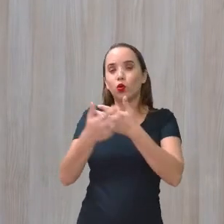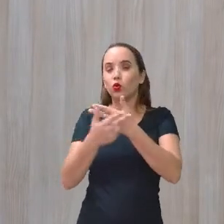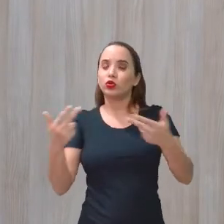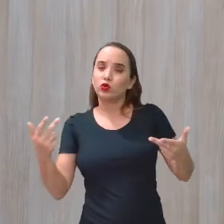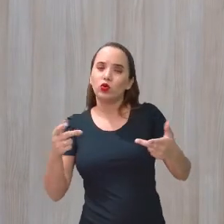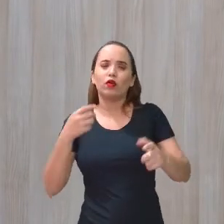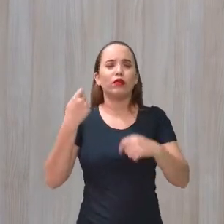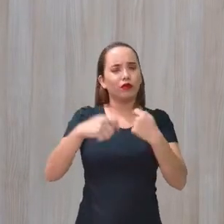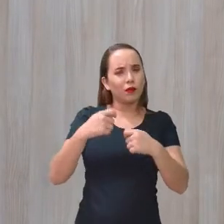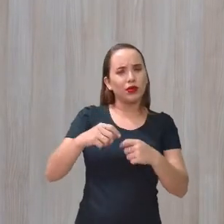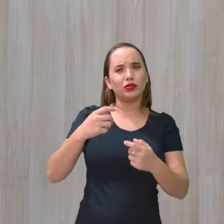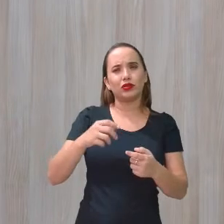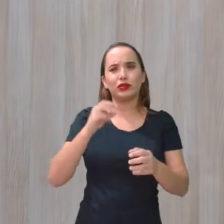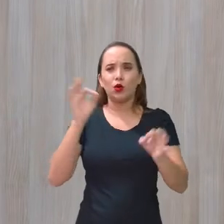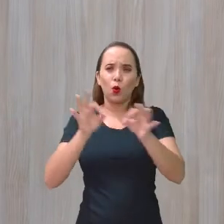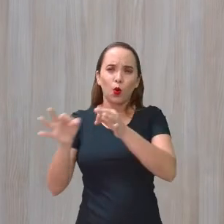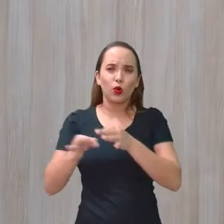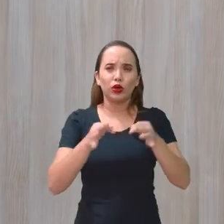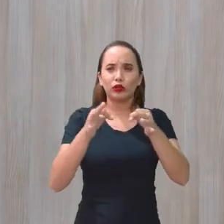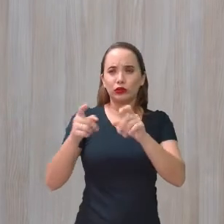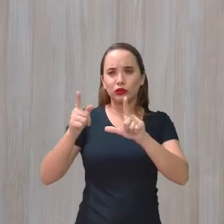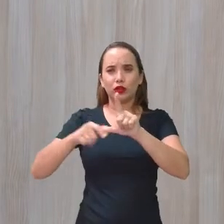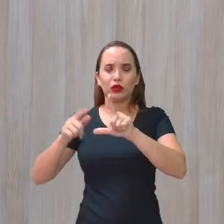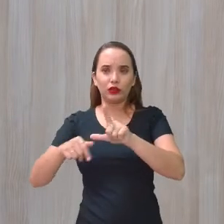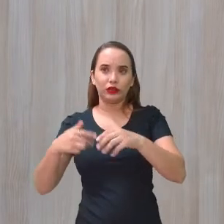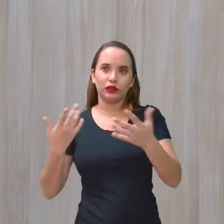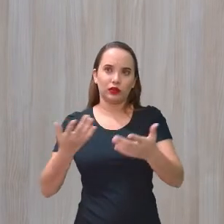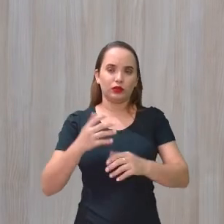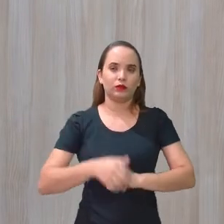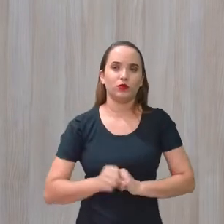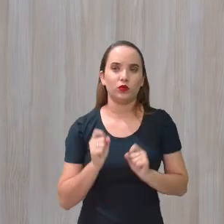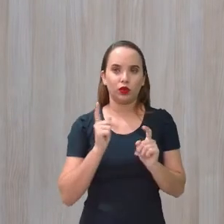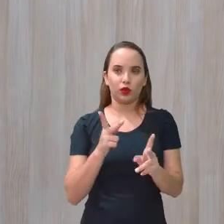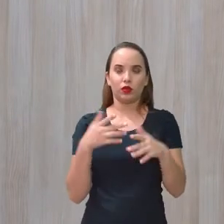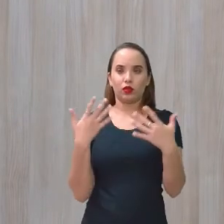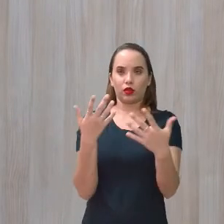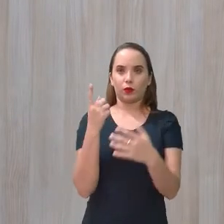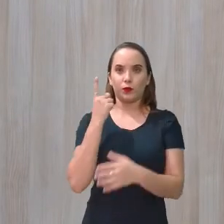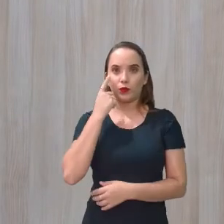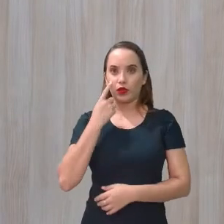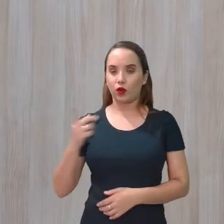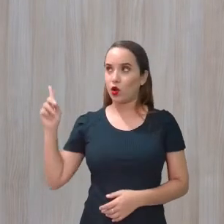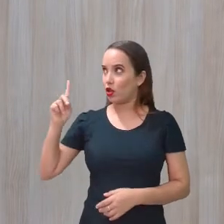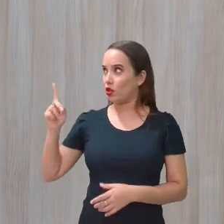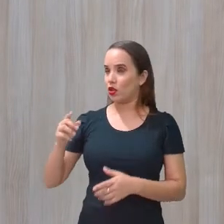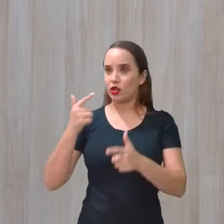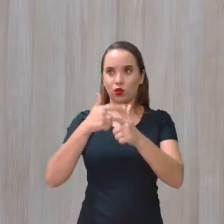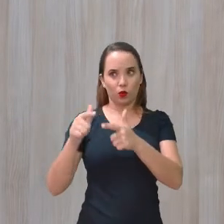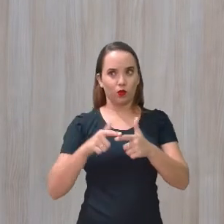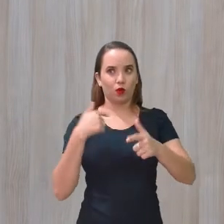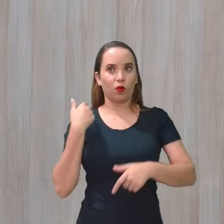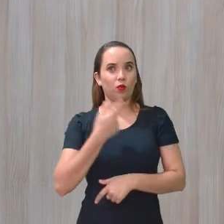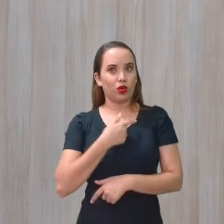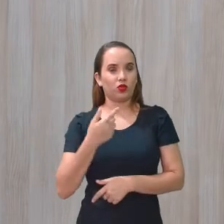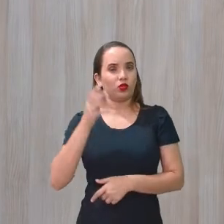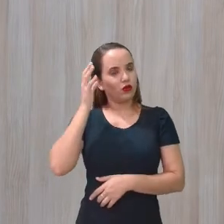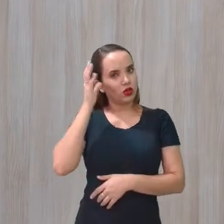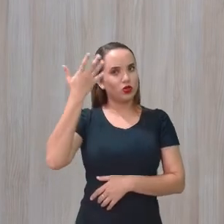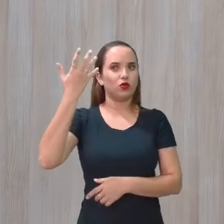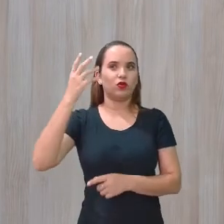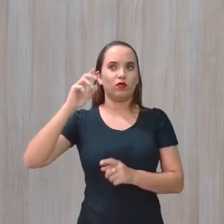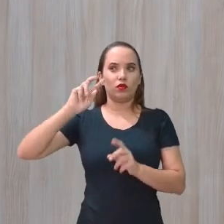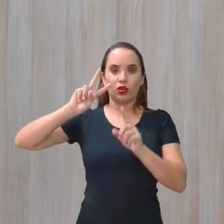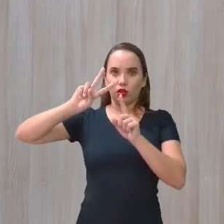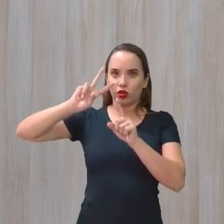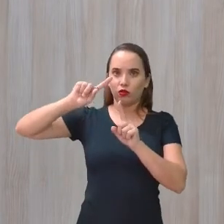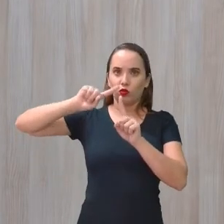manipular letras, a gente precisa saber de um monte de coisa, tá certo? E o problema que a gente vai resolver aqui na próxima aula, não, 2